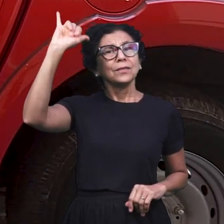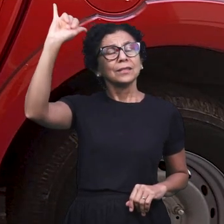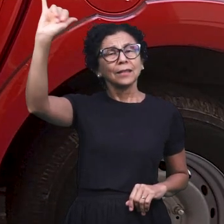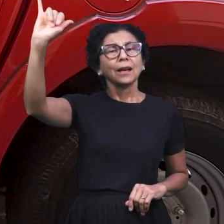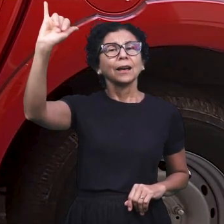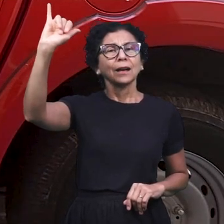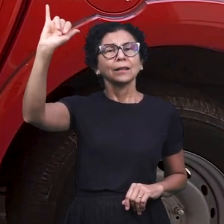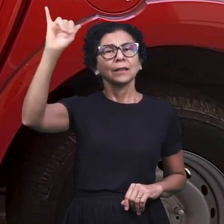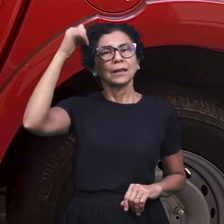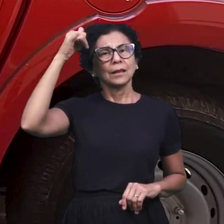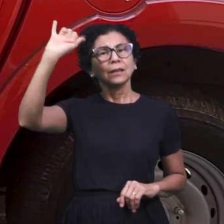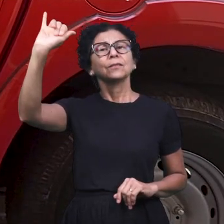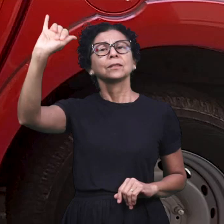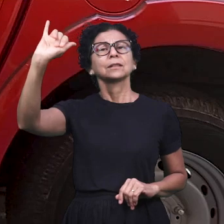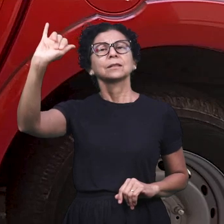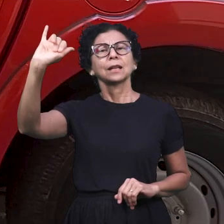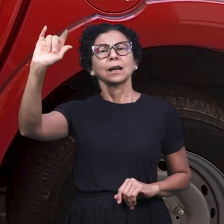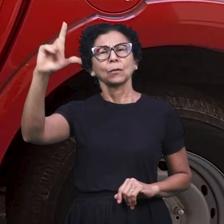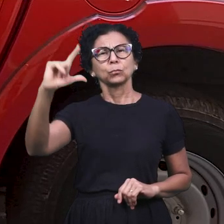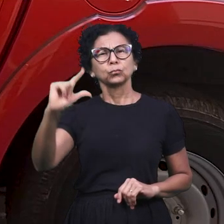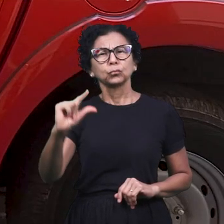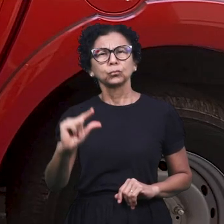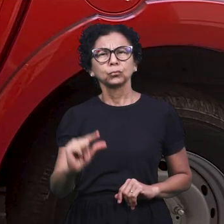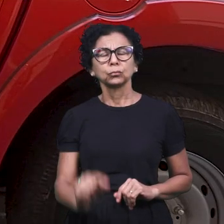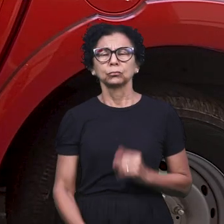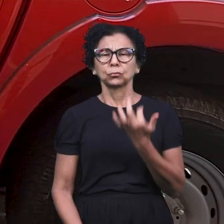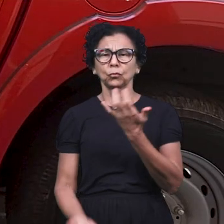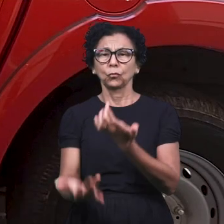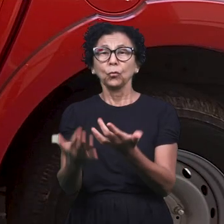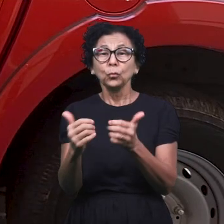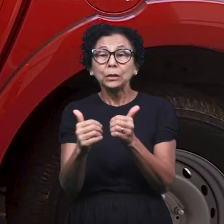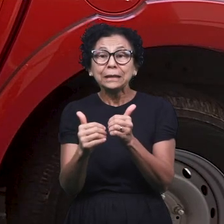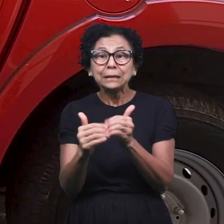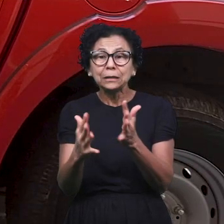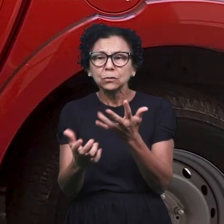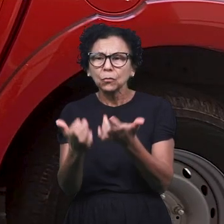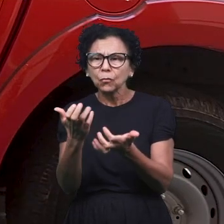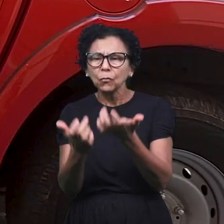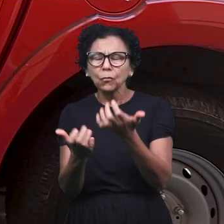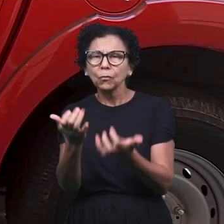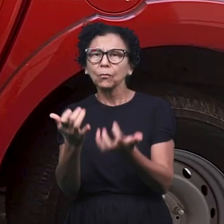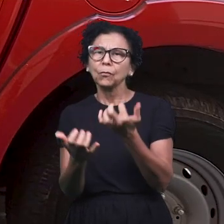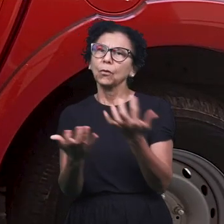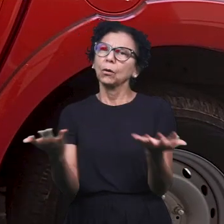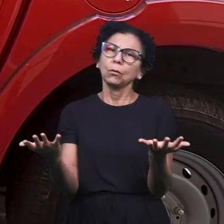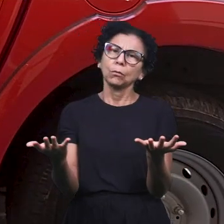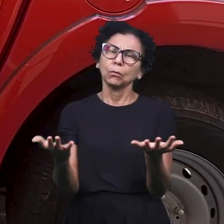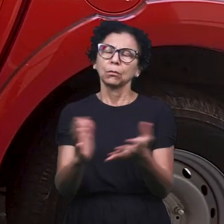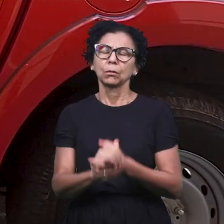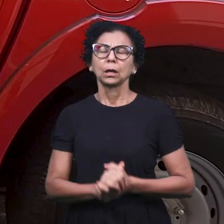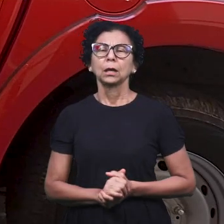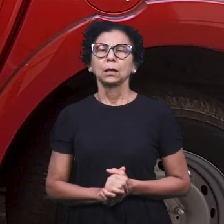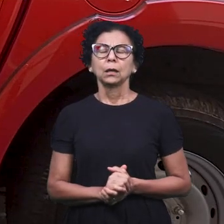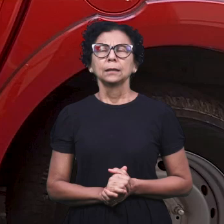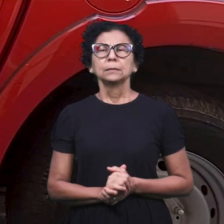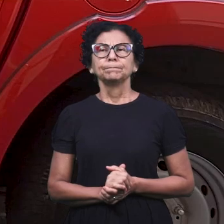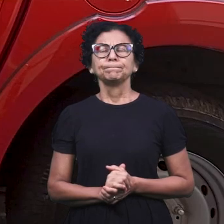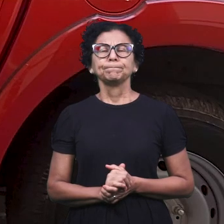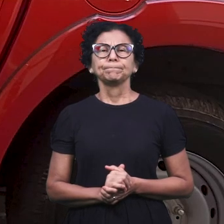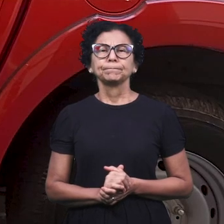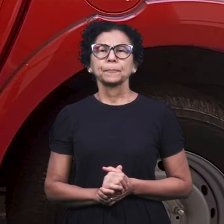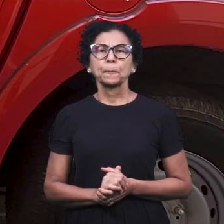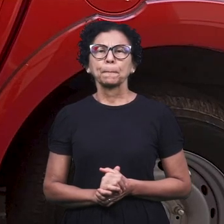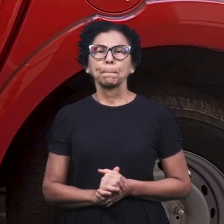para minimizar esses riscos, a gente destaca a produção de aceiros, por exemplo,